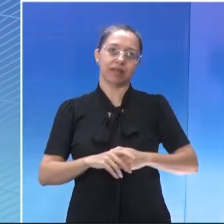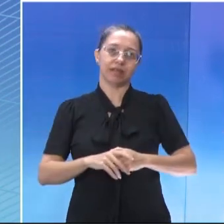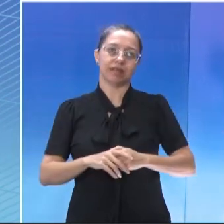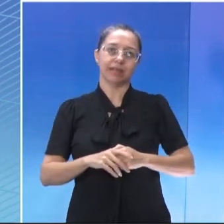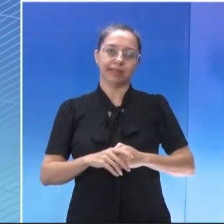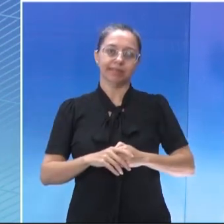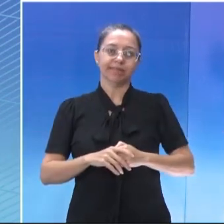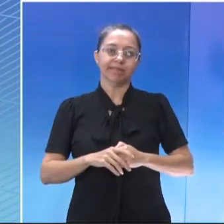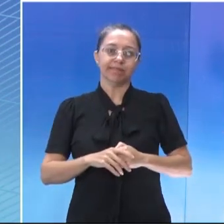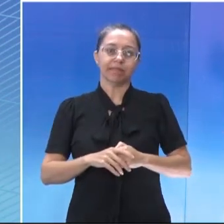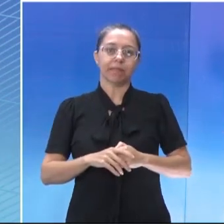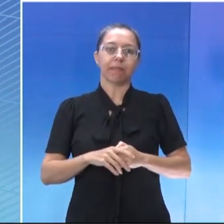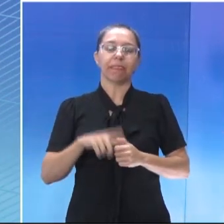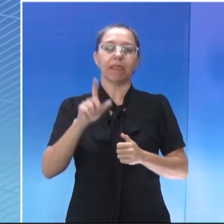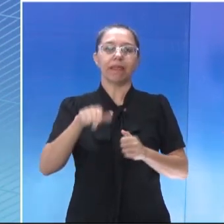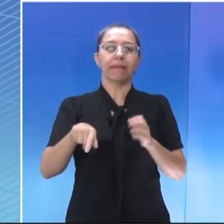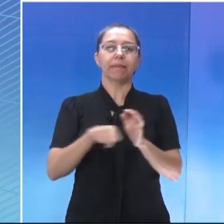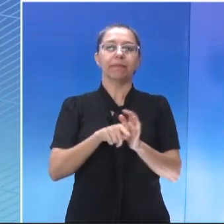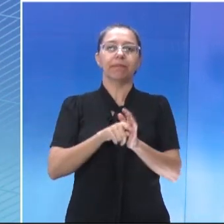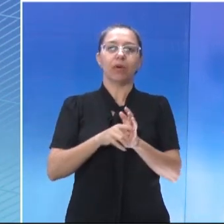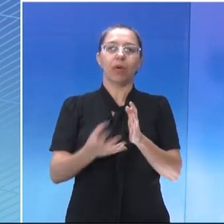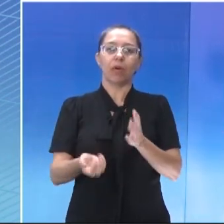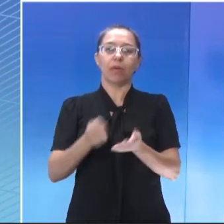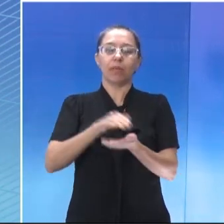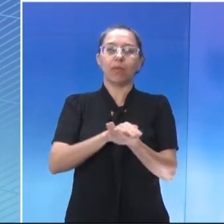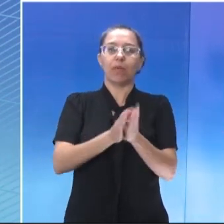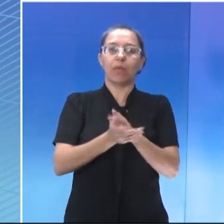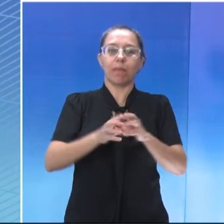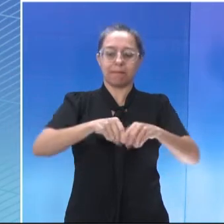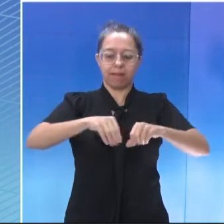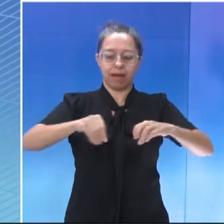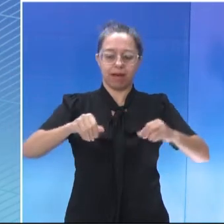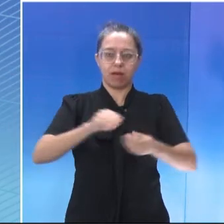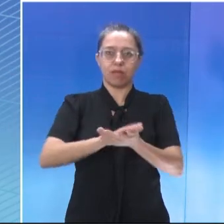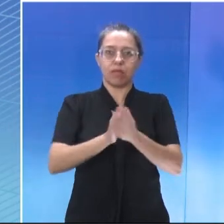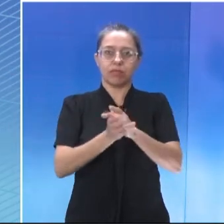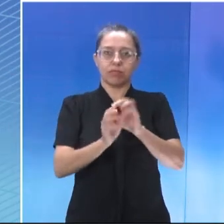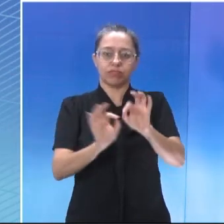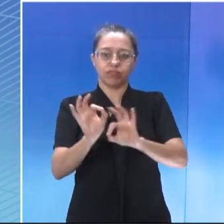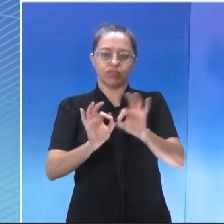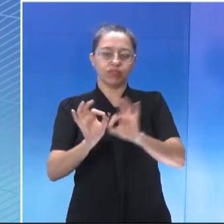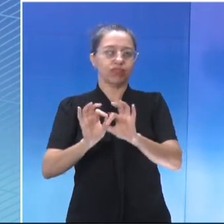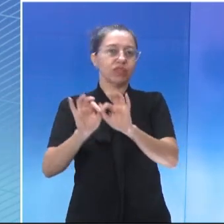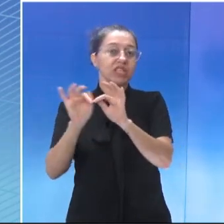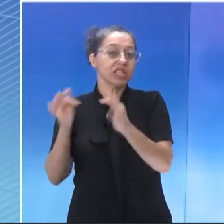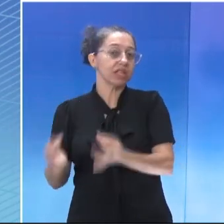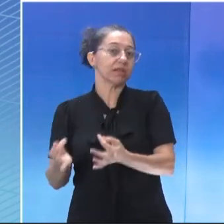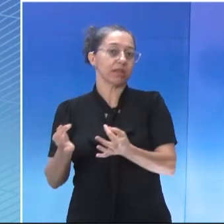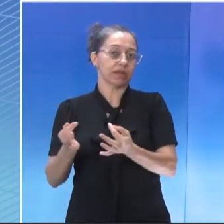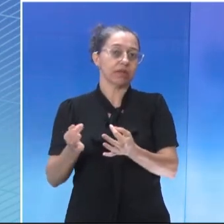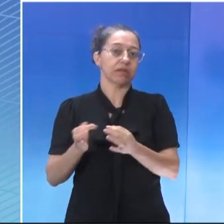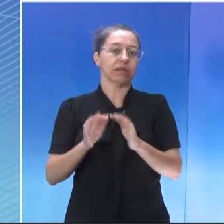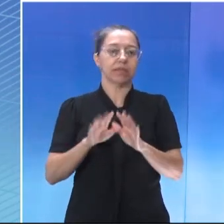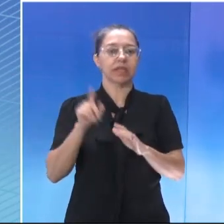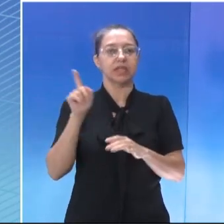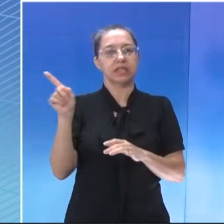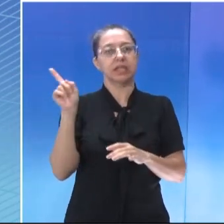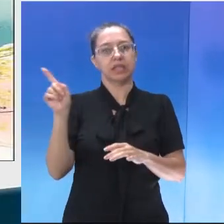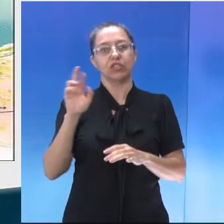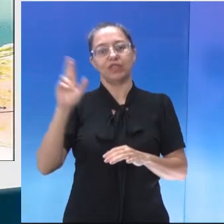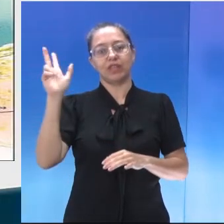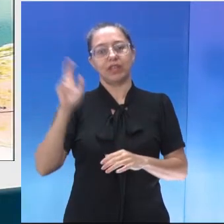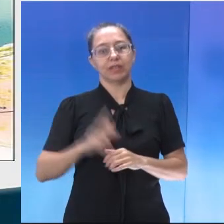cerâmicas comuns de barro ou de madeira, né, simples, sem ornamentos, sem detalhes. Vamos continuar?